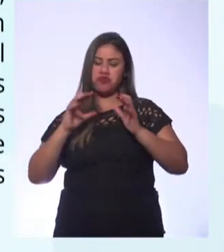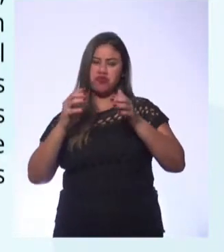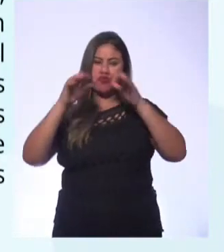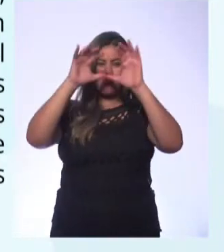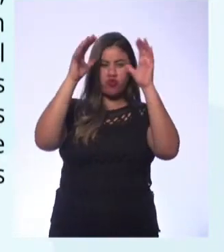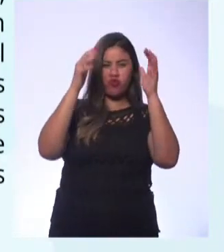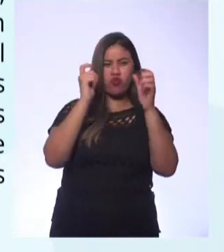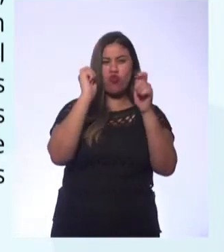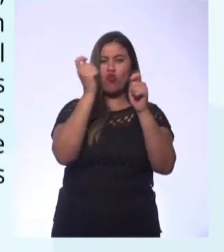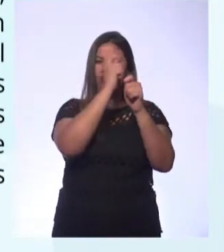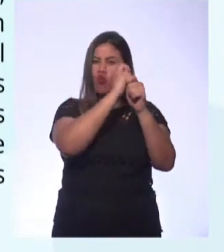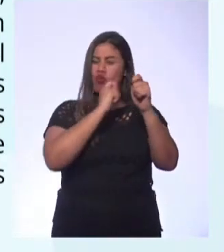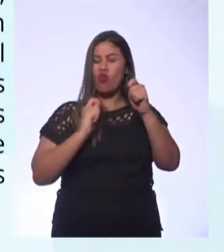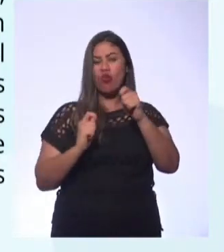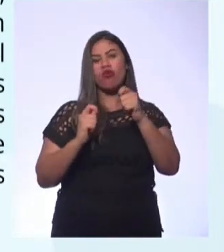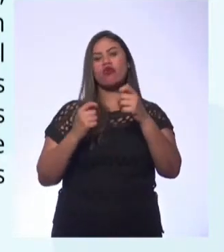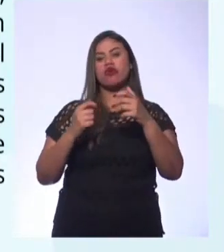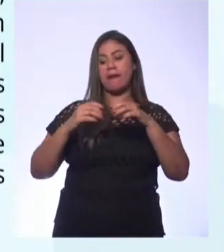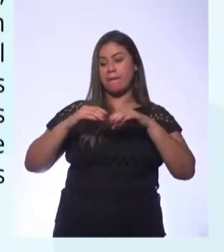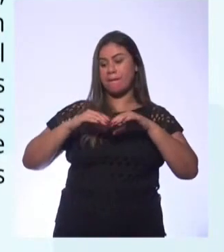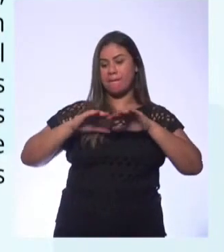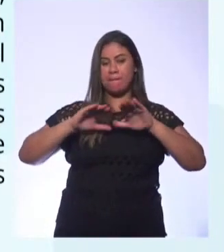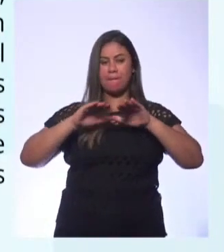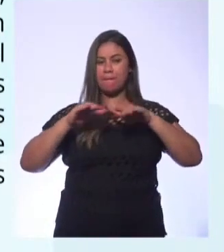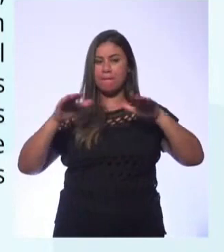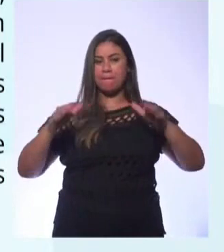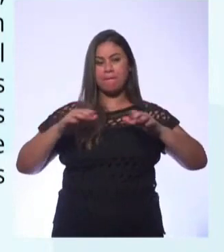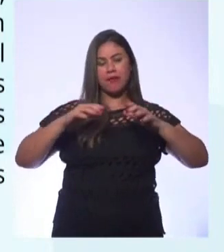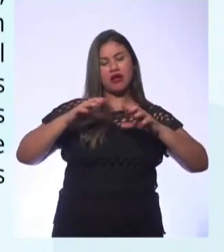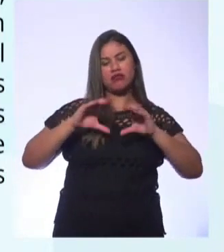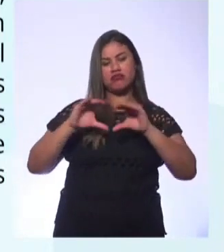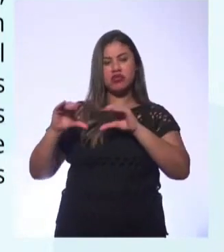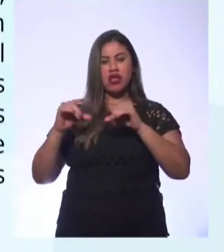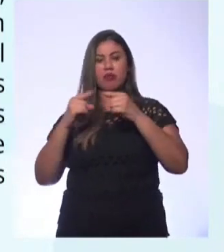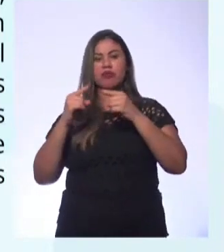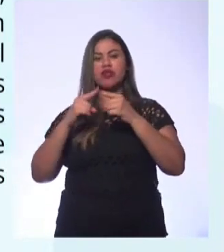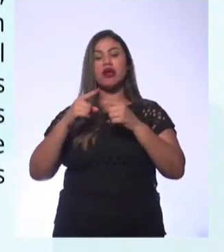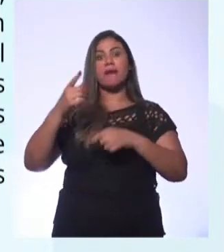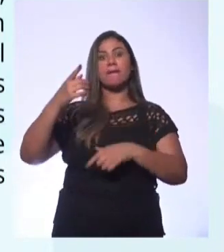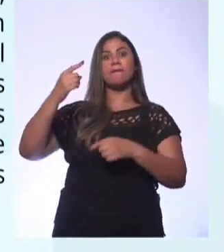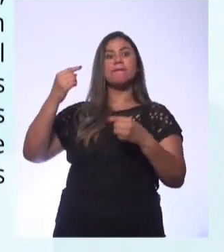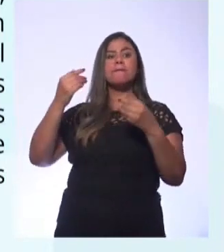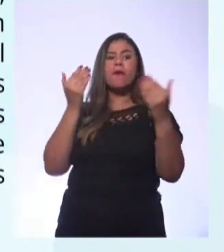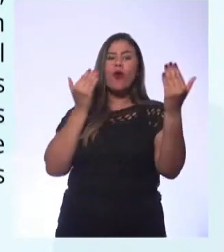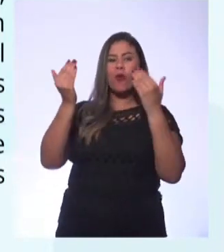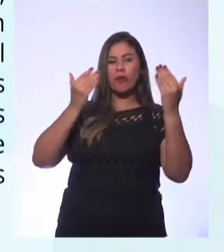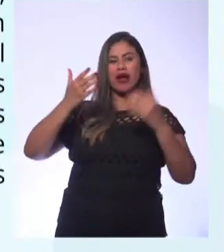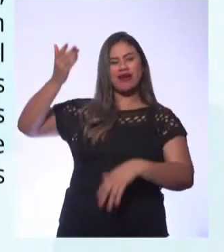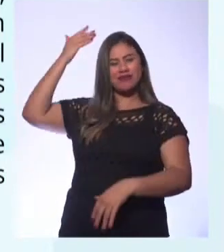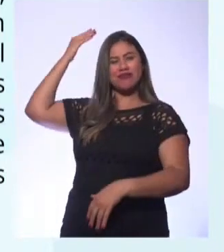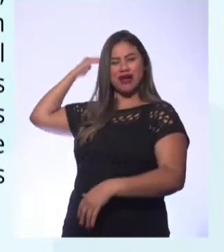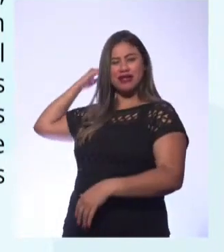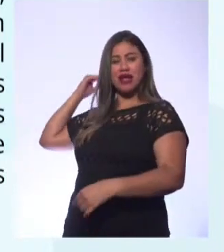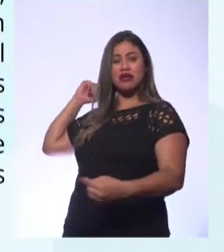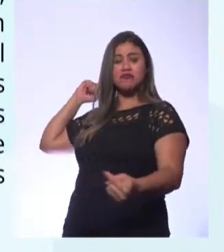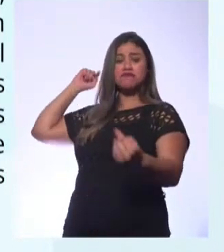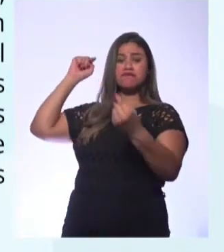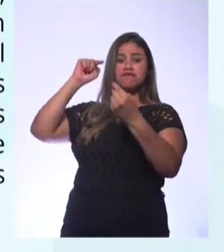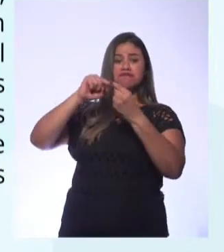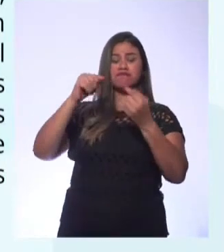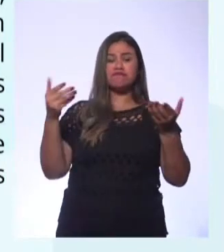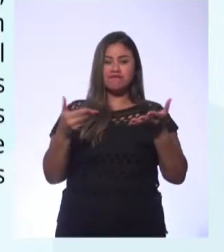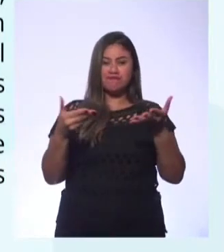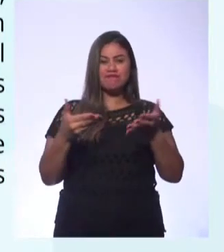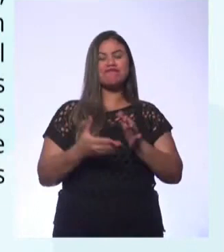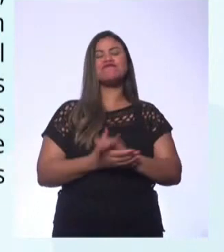mobiliário e de obras contemporâneas, fazendo um comparativo da cultura ancestral, né, a cultura de obras antigas, com essas manifestações mais